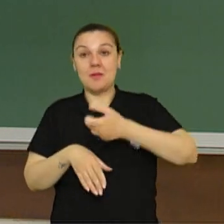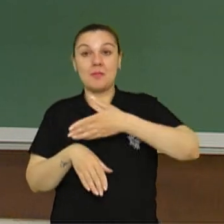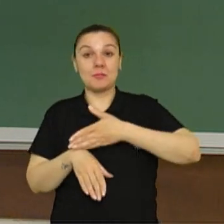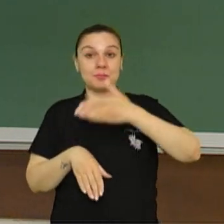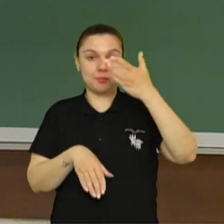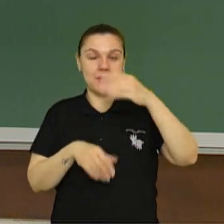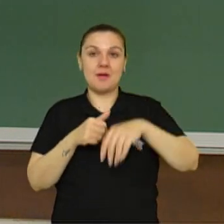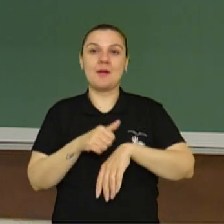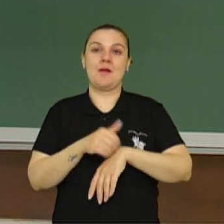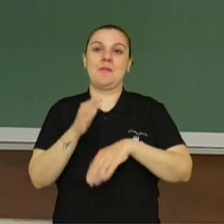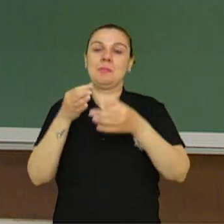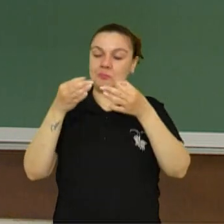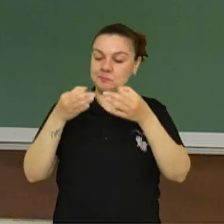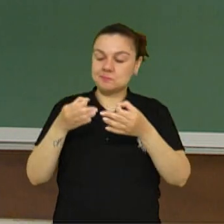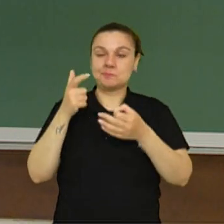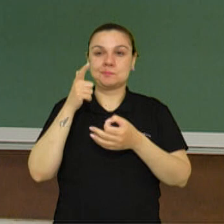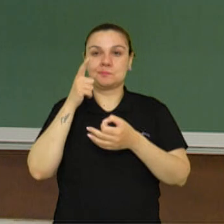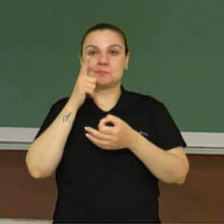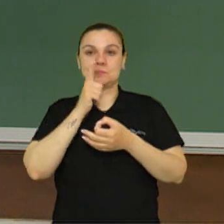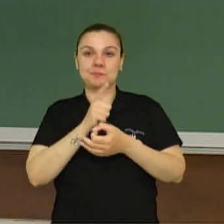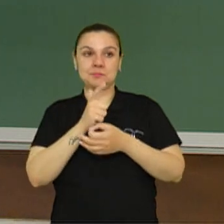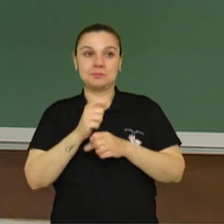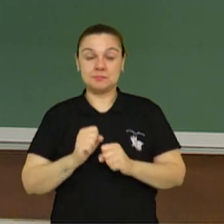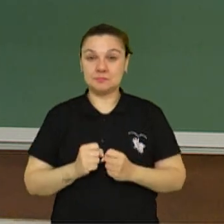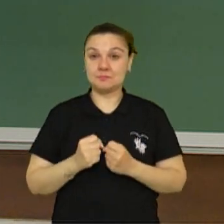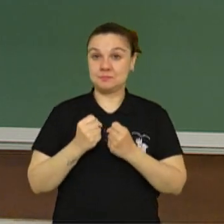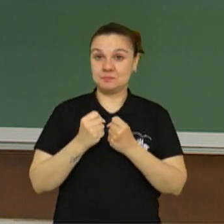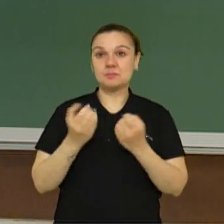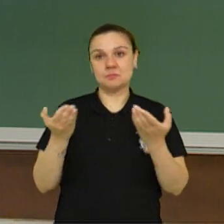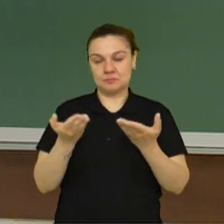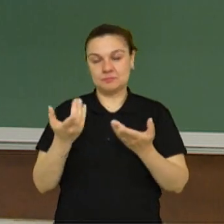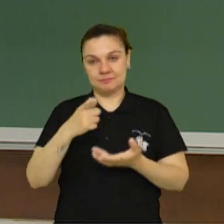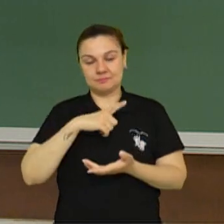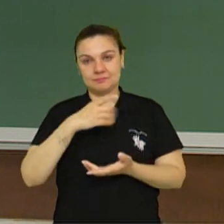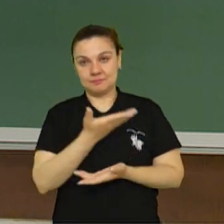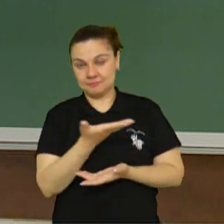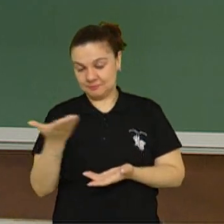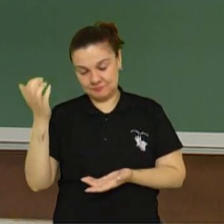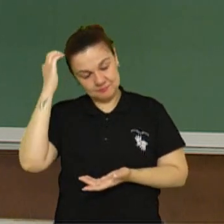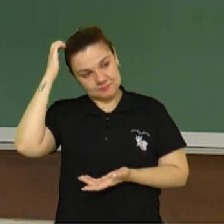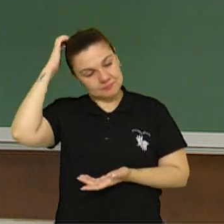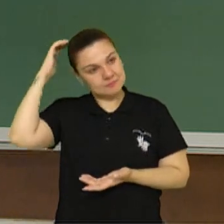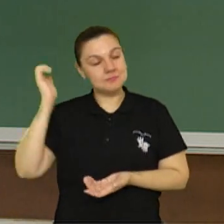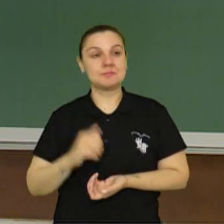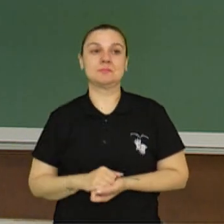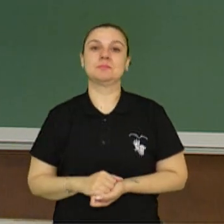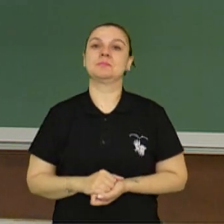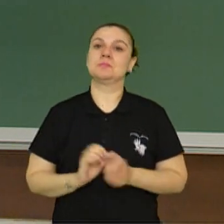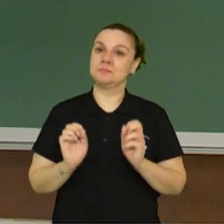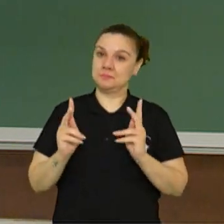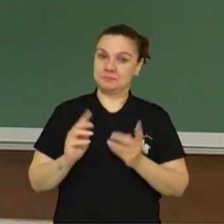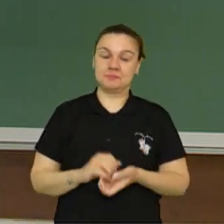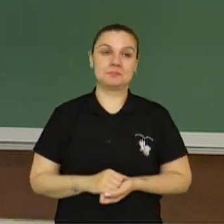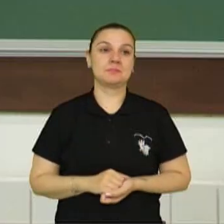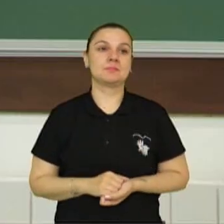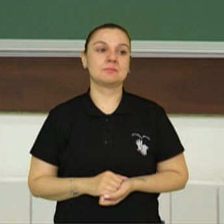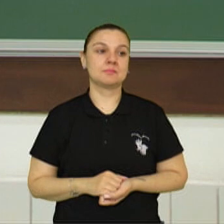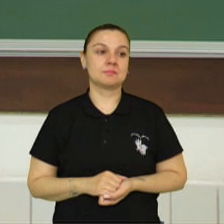Então, ele tinha que ser mais preciso no movimento para conseguir a potência que hoje em dia esse campo é maior, tá?